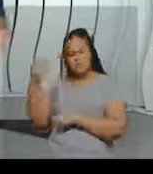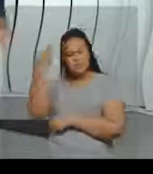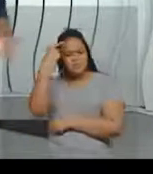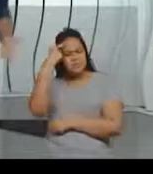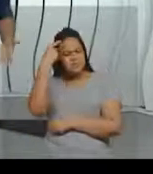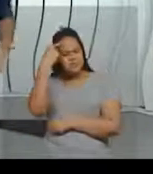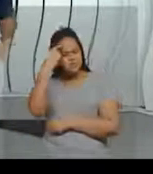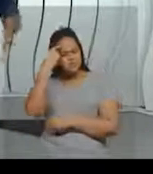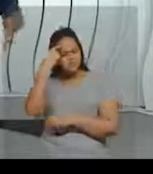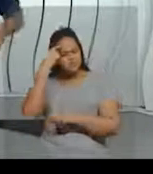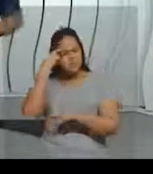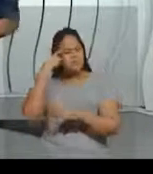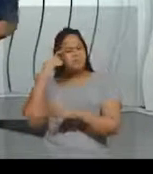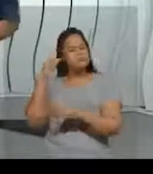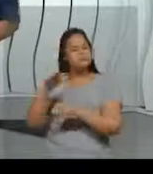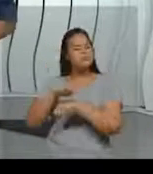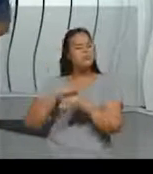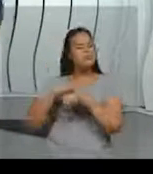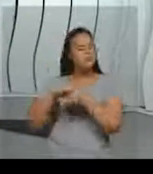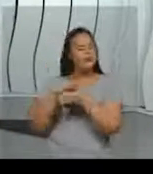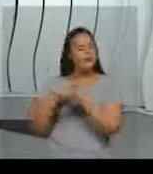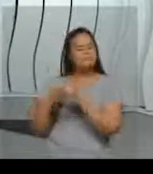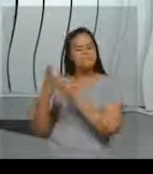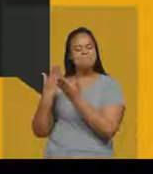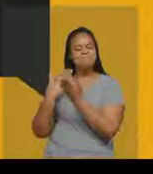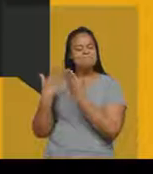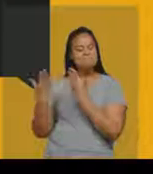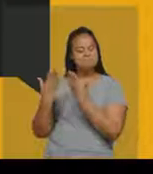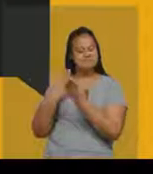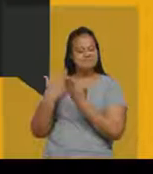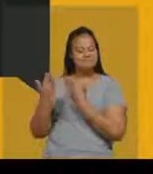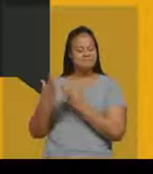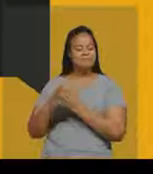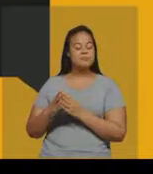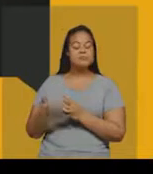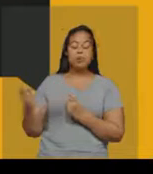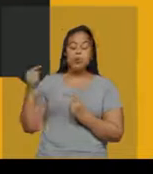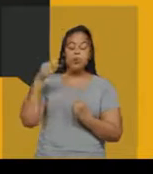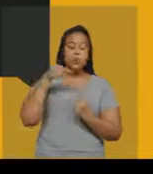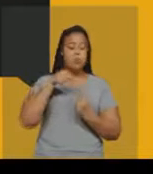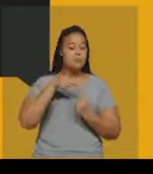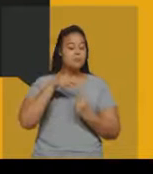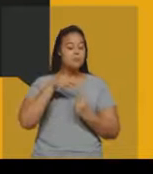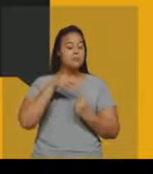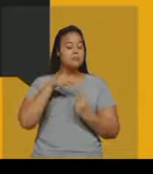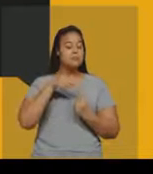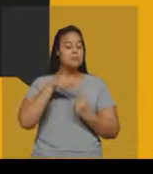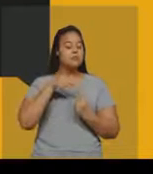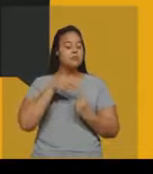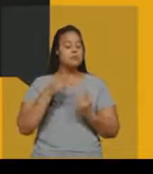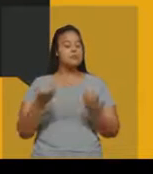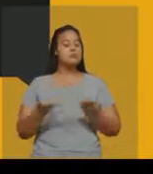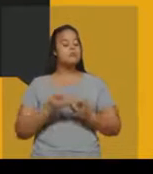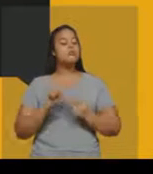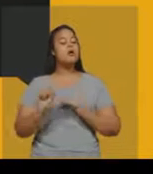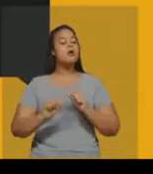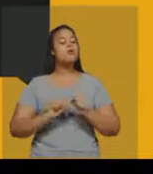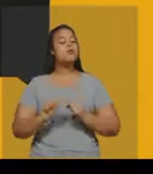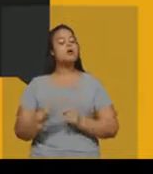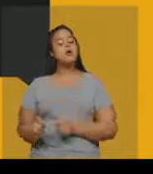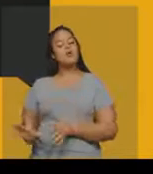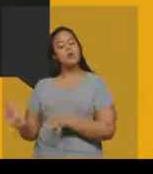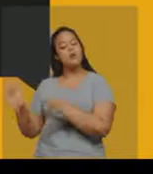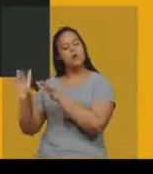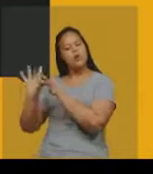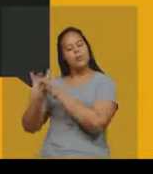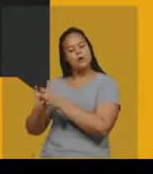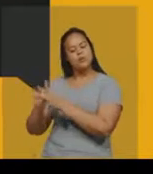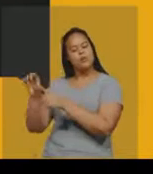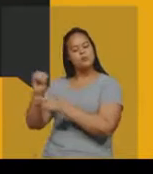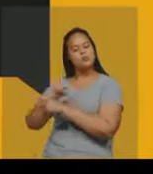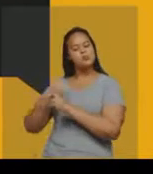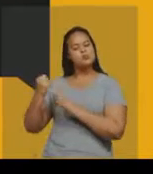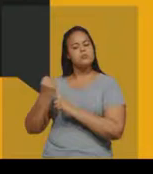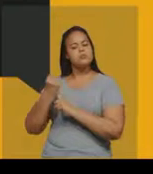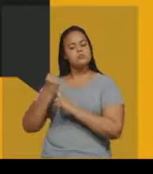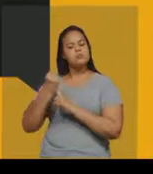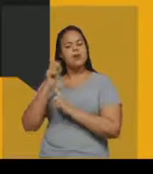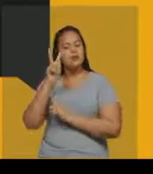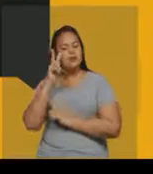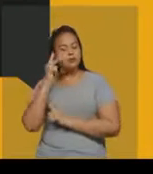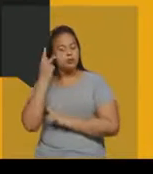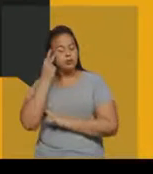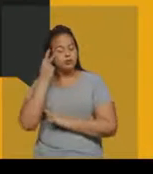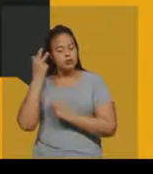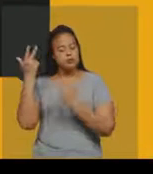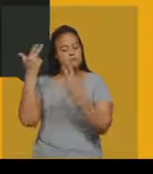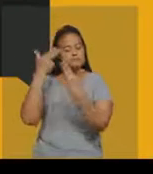vai conversar. Então, os objetivos da nossa aula de hoje são o contexto social e histórico